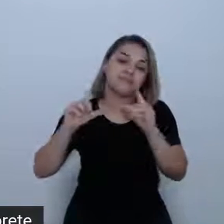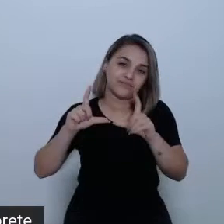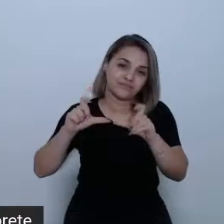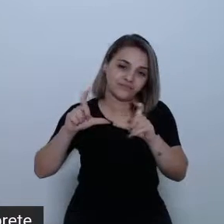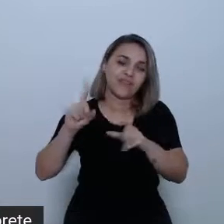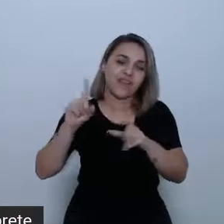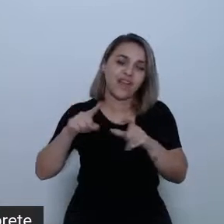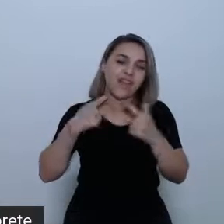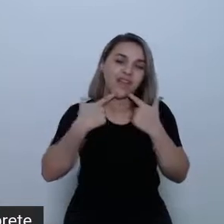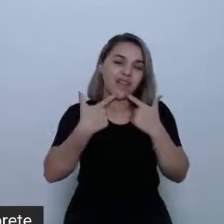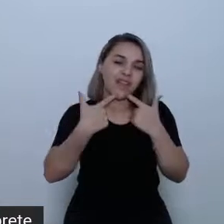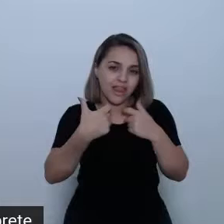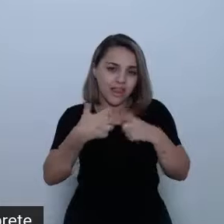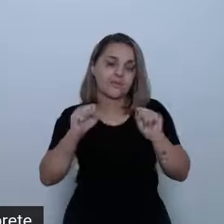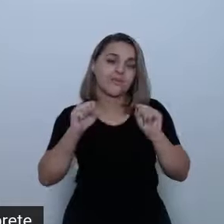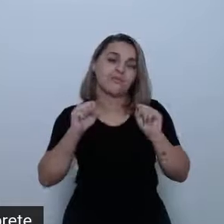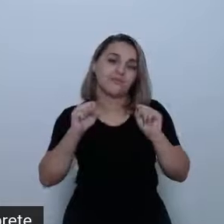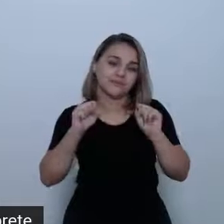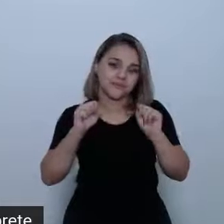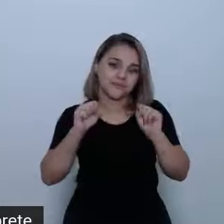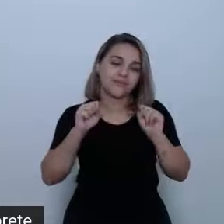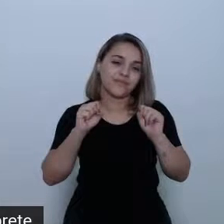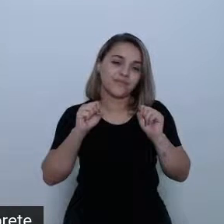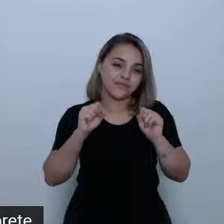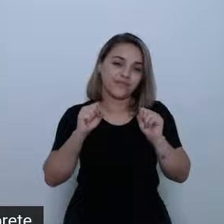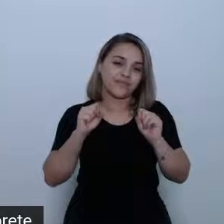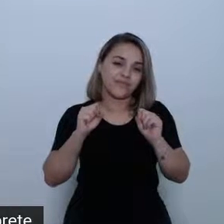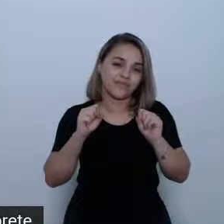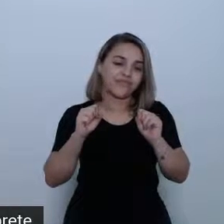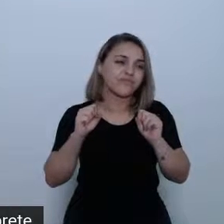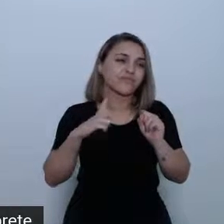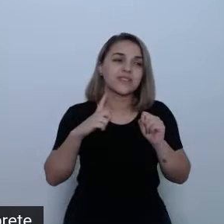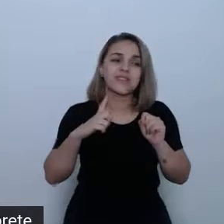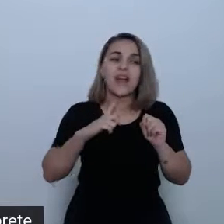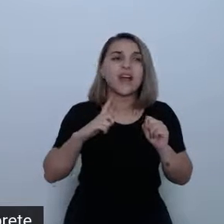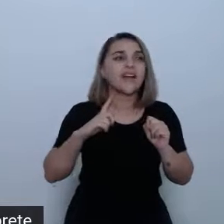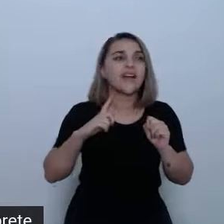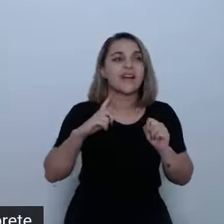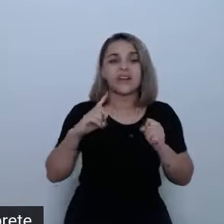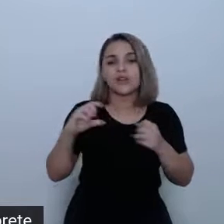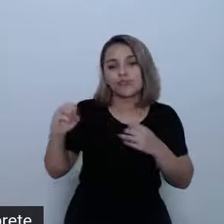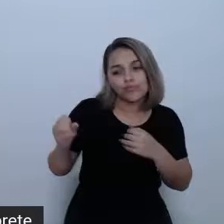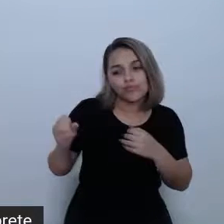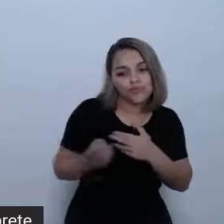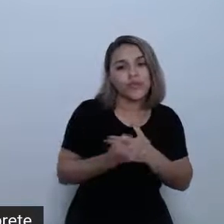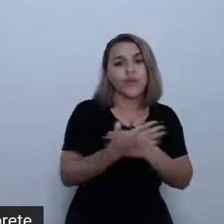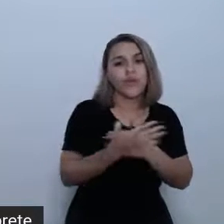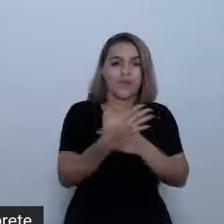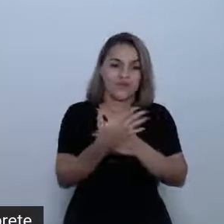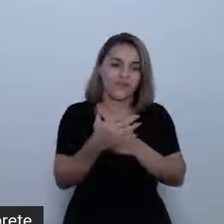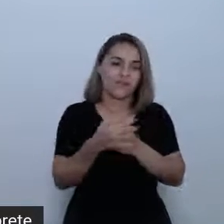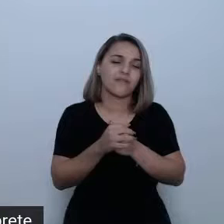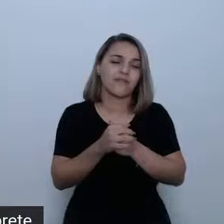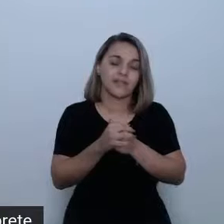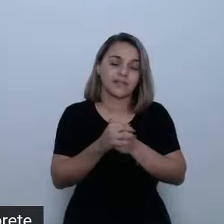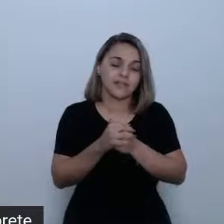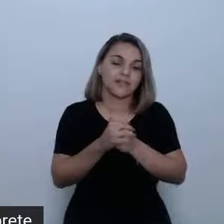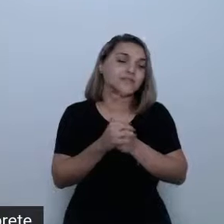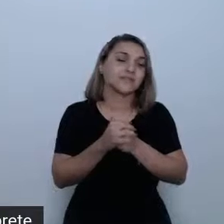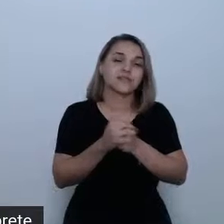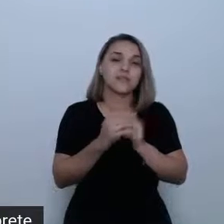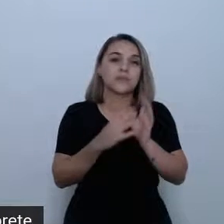né? produz um mundo de formas novos, tem um trabalho de